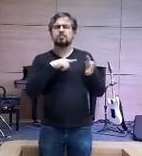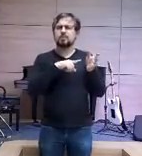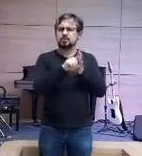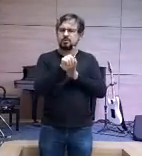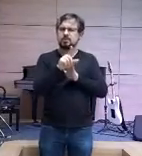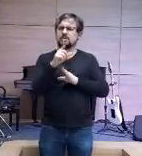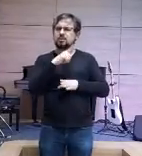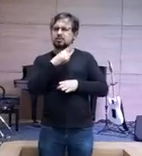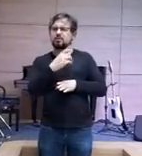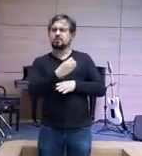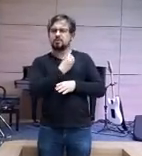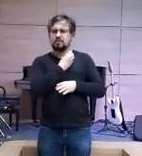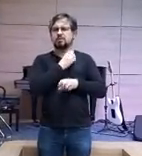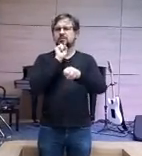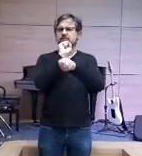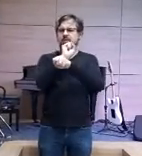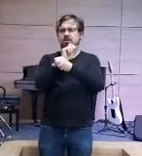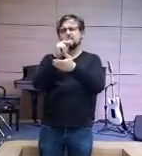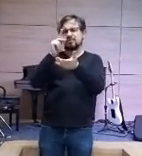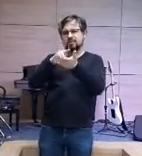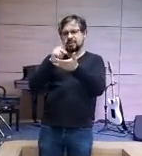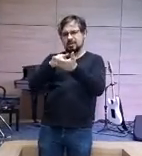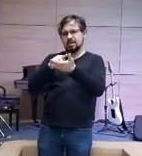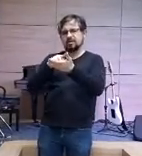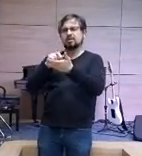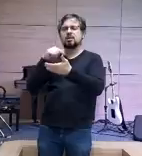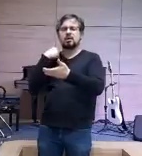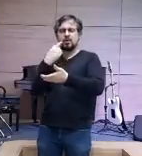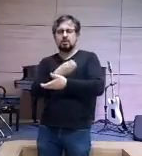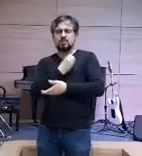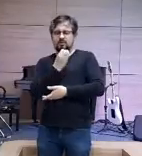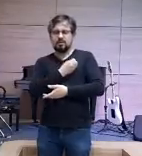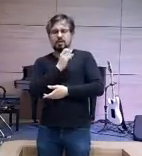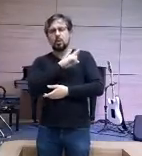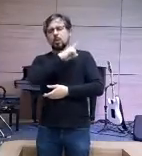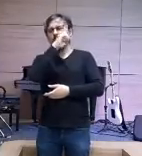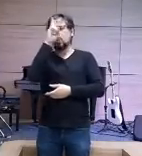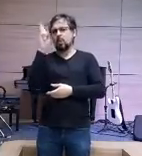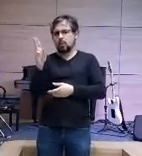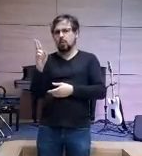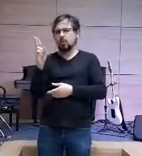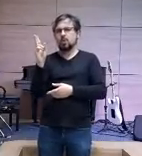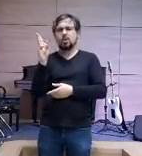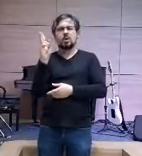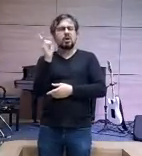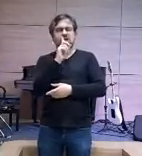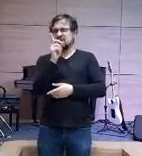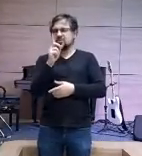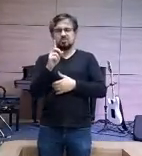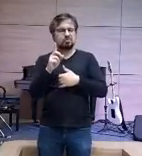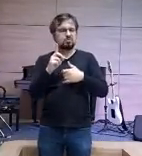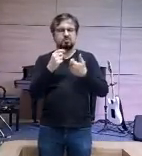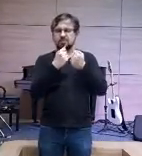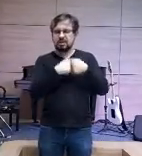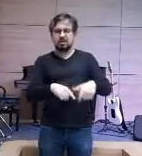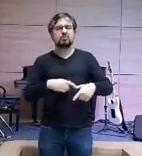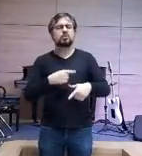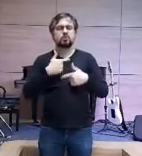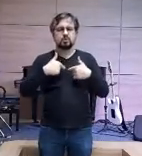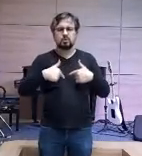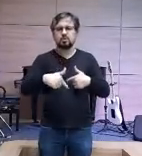sobre a nossa vida a rua ainda não conseguimos essa fogo estamos vivendo em guerra